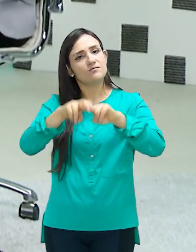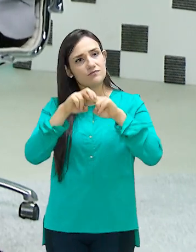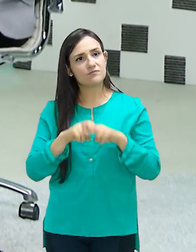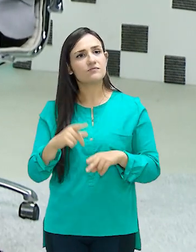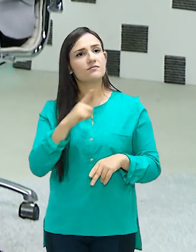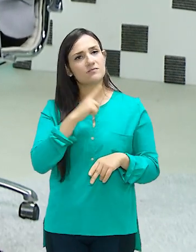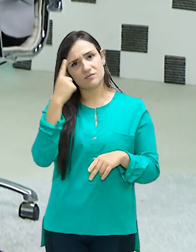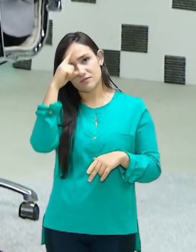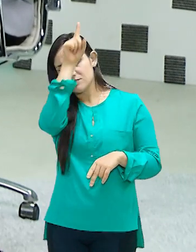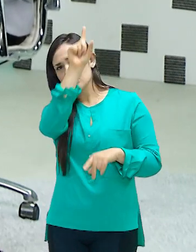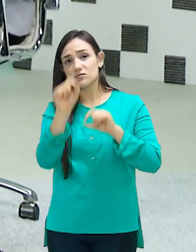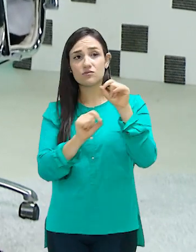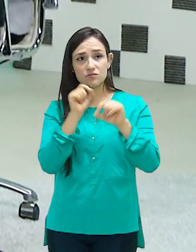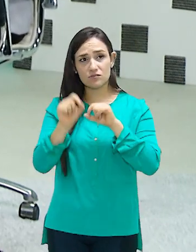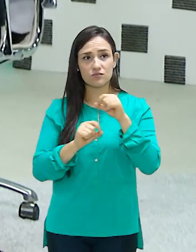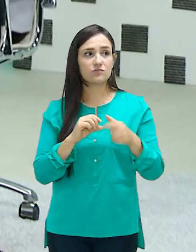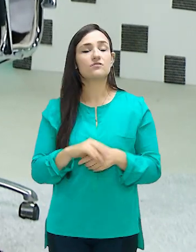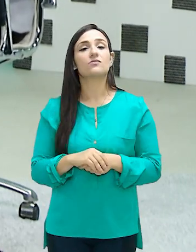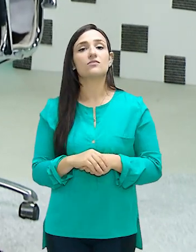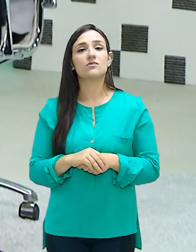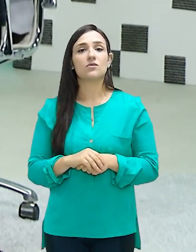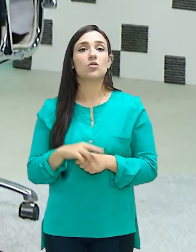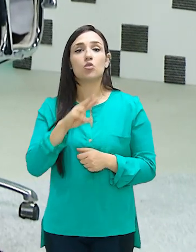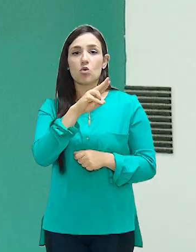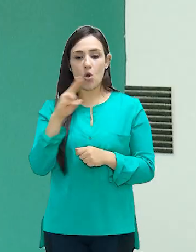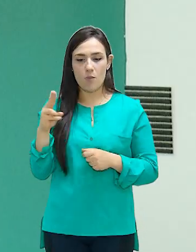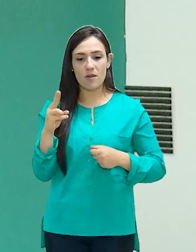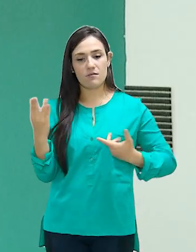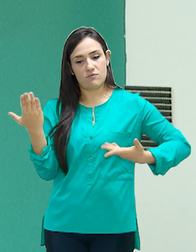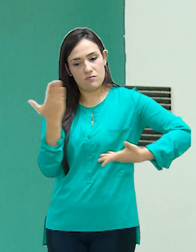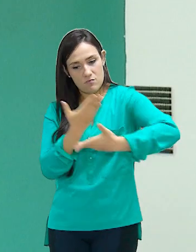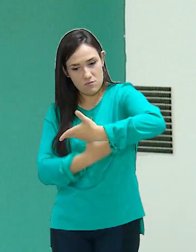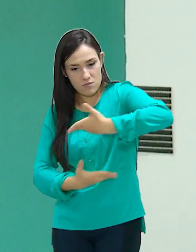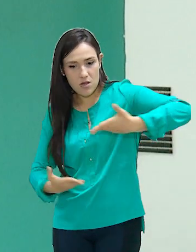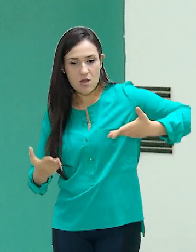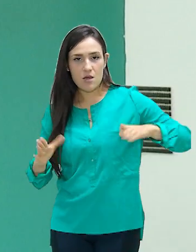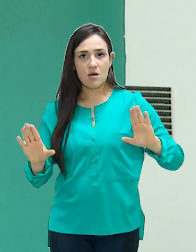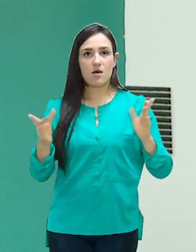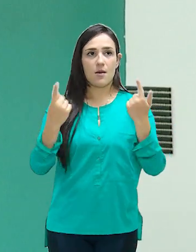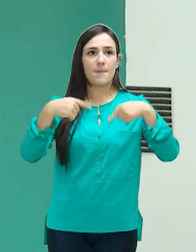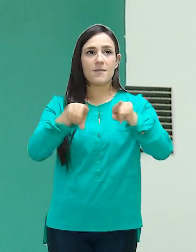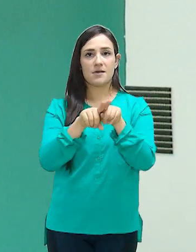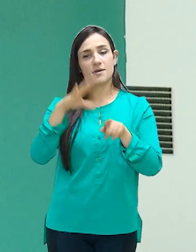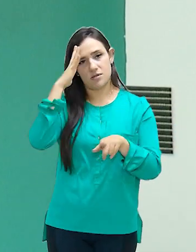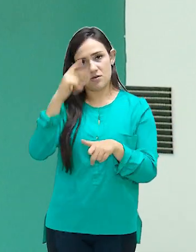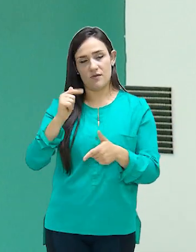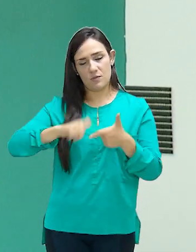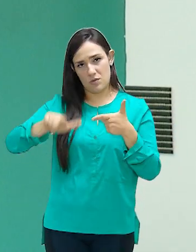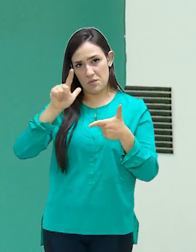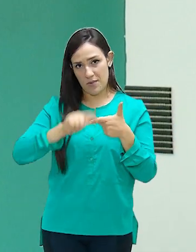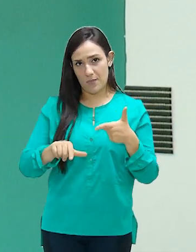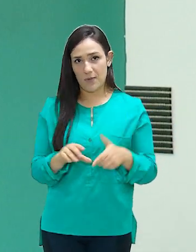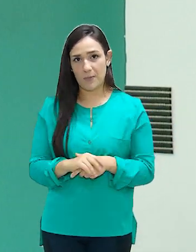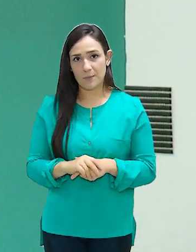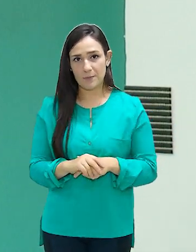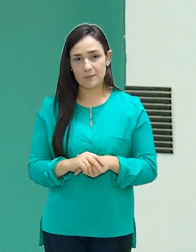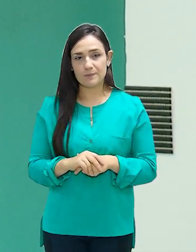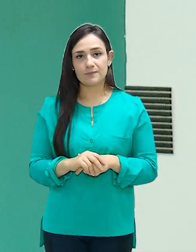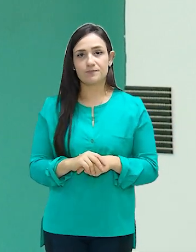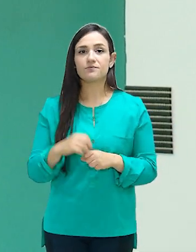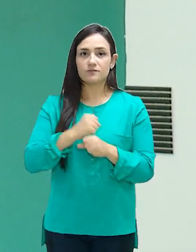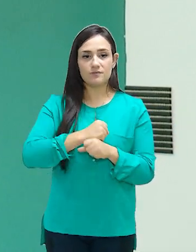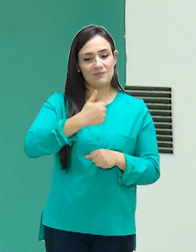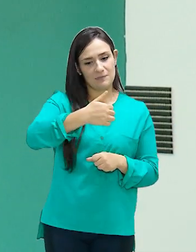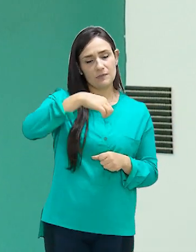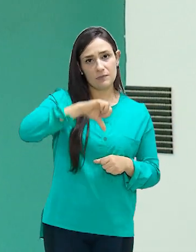a ideia das práticas colaborativas. E assim surgiu as práticas colaborativas nos